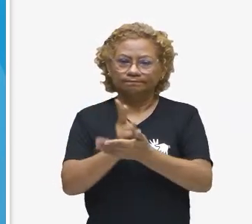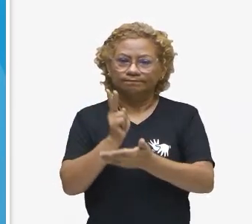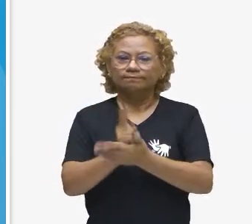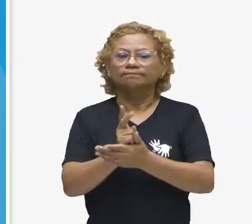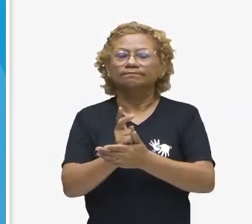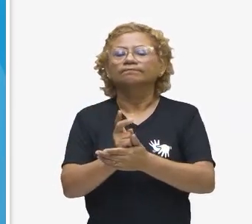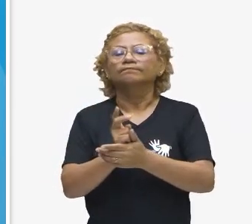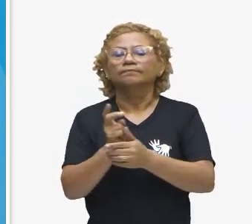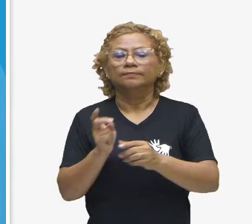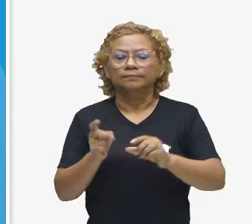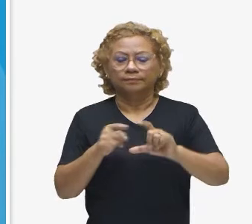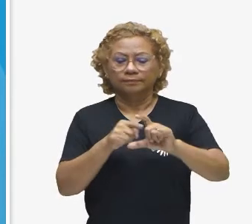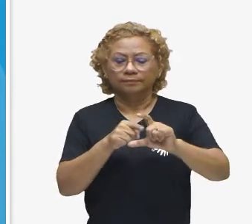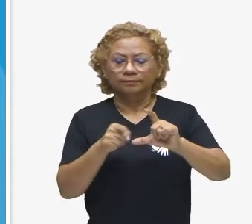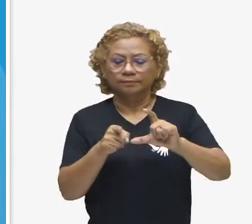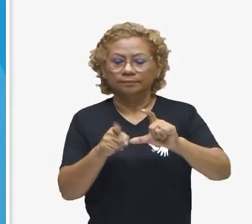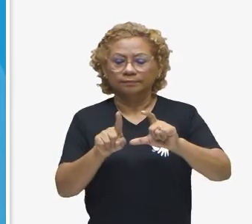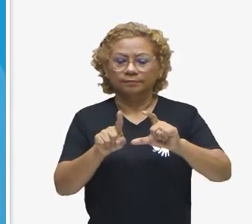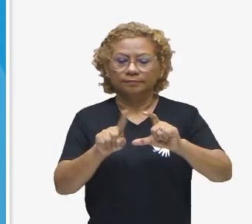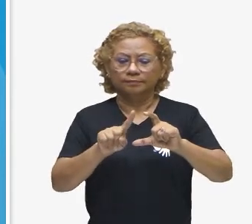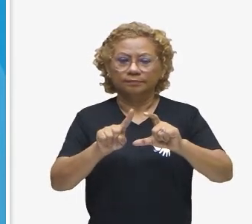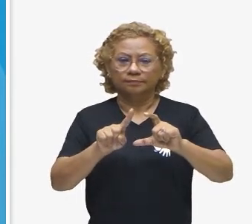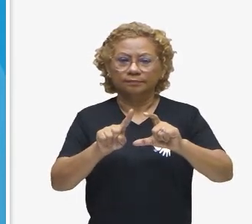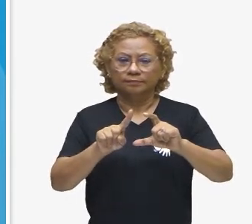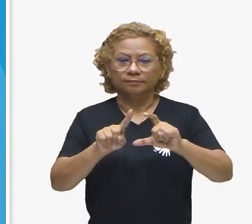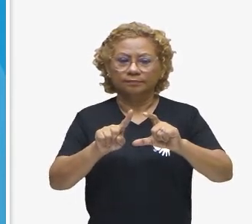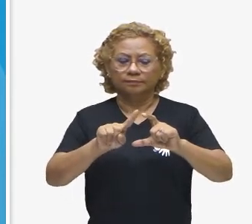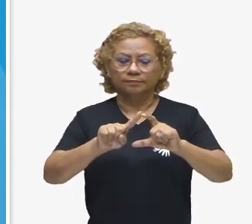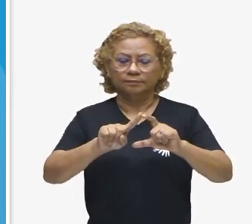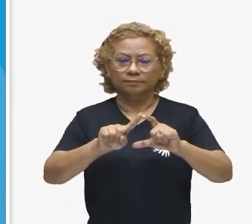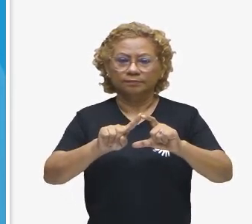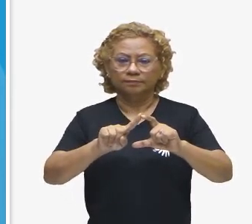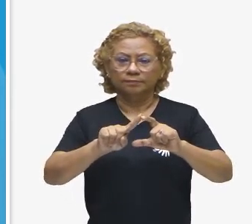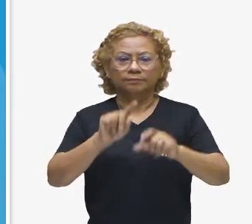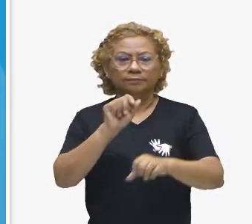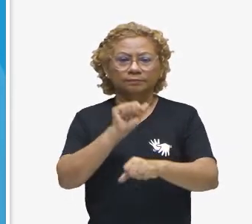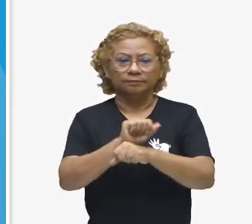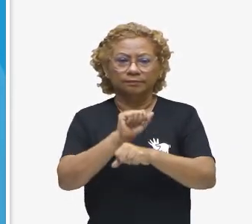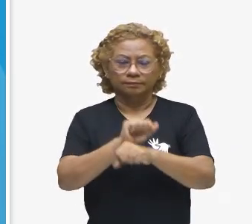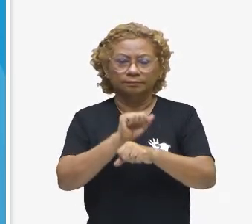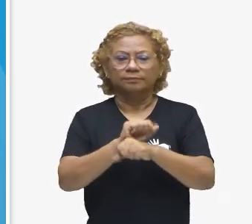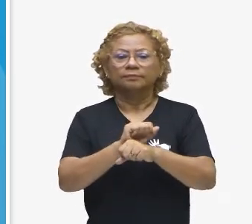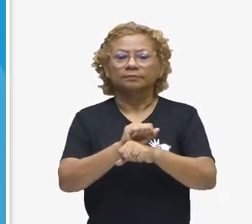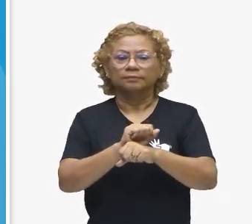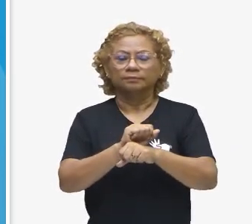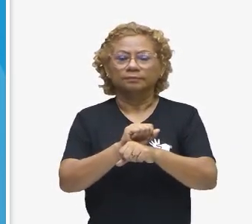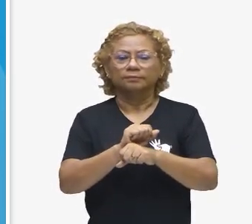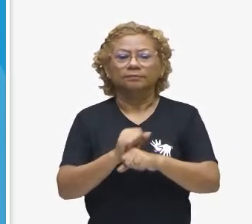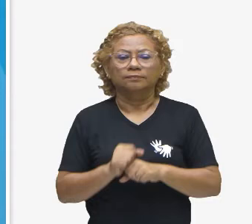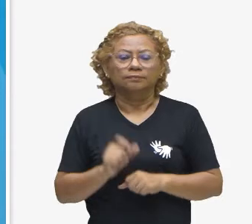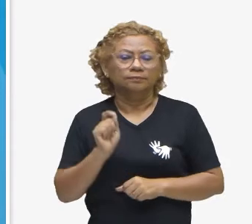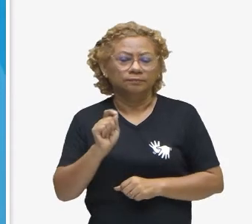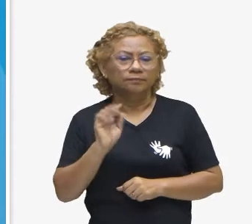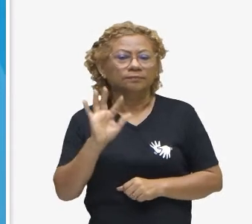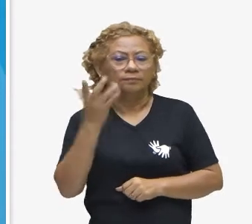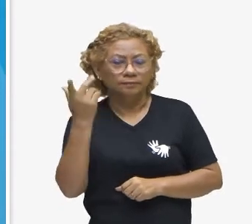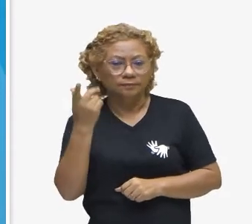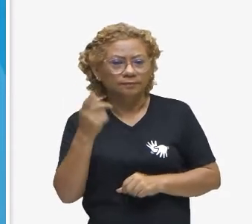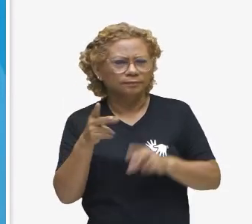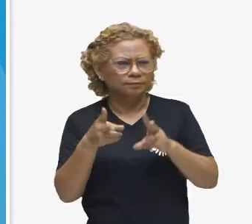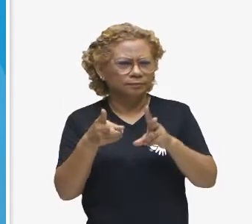horário, e eu parei aqui, ó, nesse valor, entre 90 e 180 graus. E o que aconteceu?